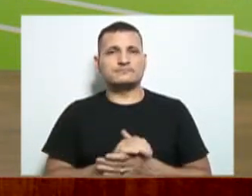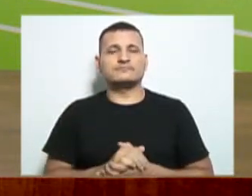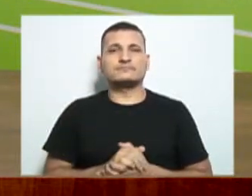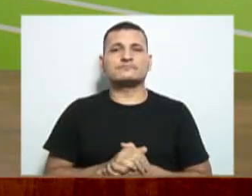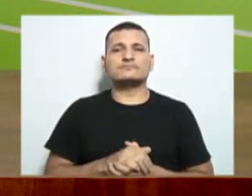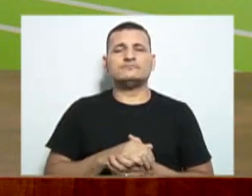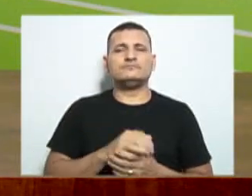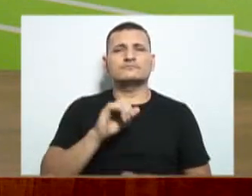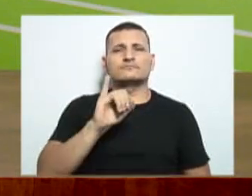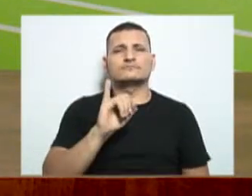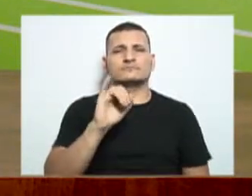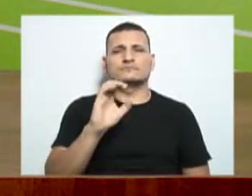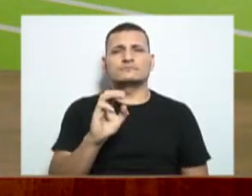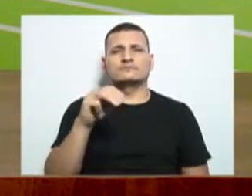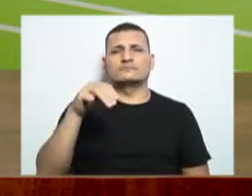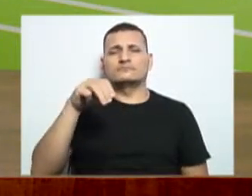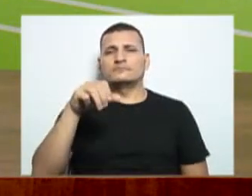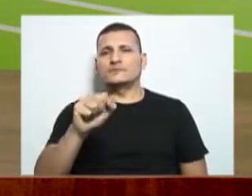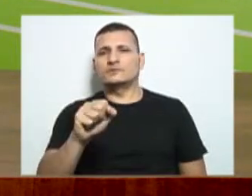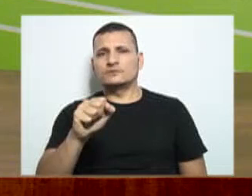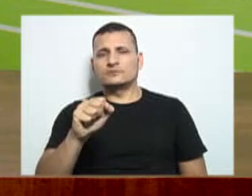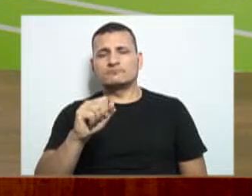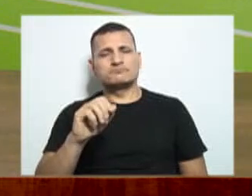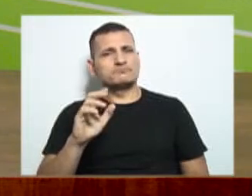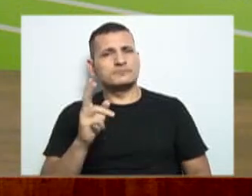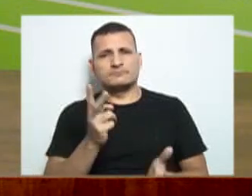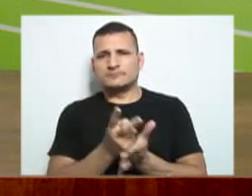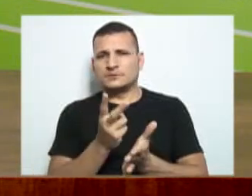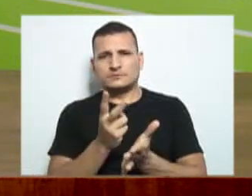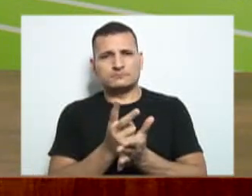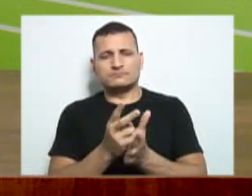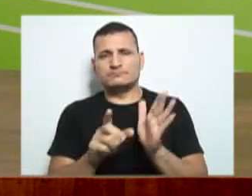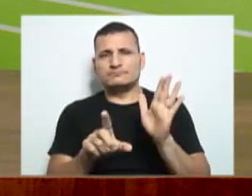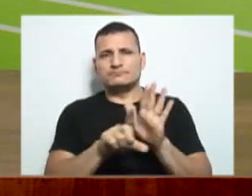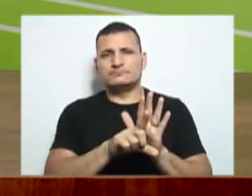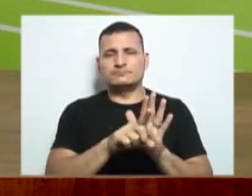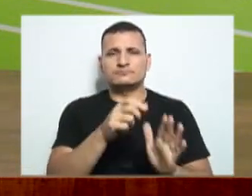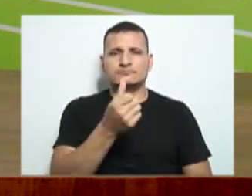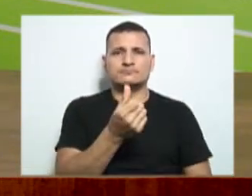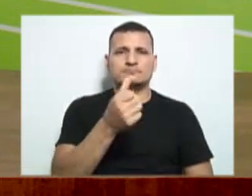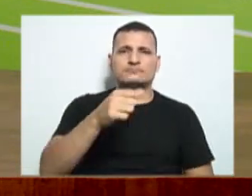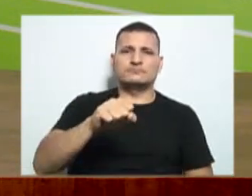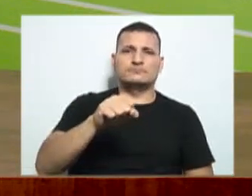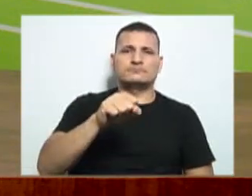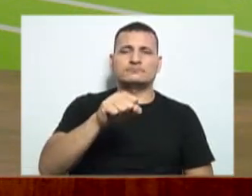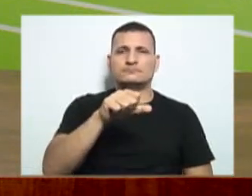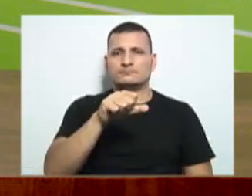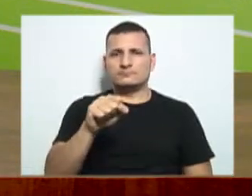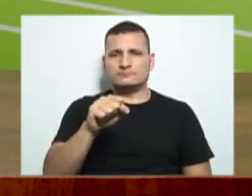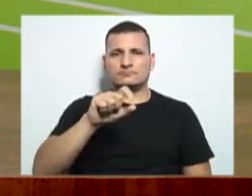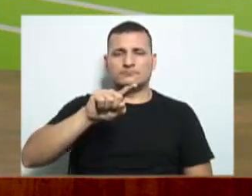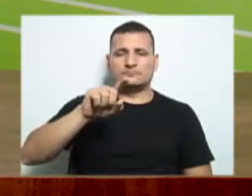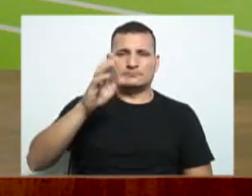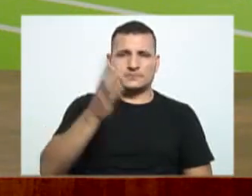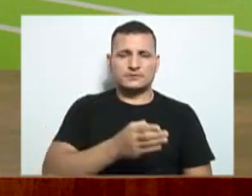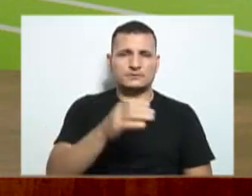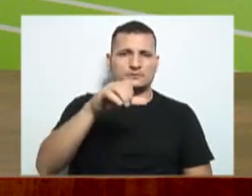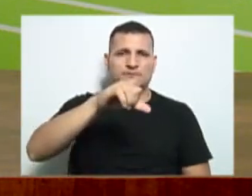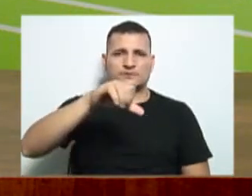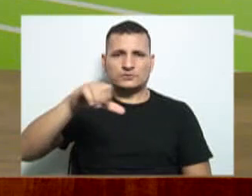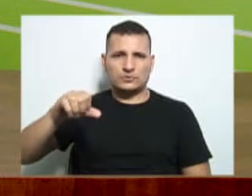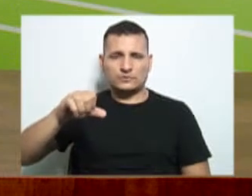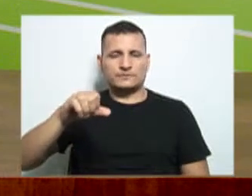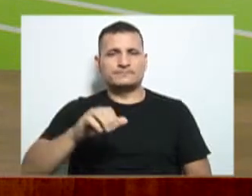do ICMS vai seguir a lei 688 de 99, que é o regulamento do ICMS, ou seja,